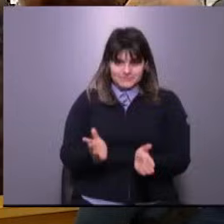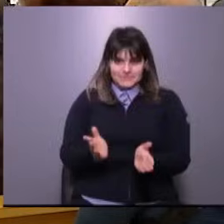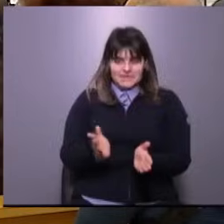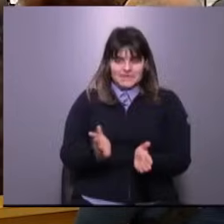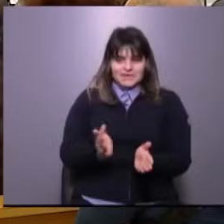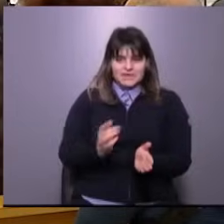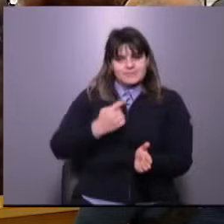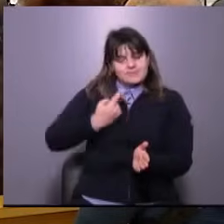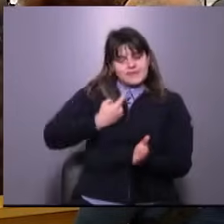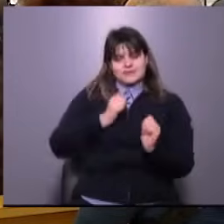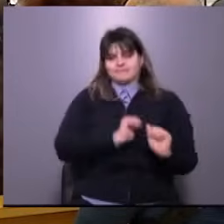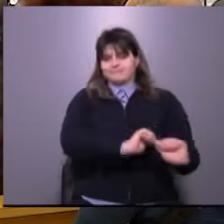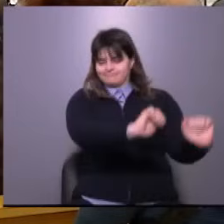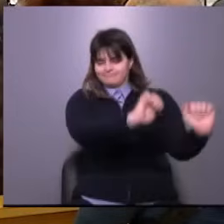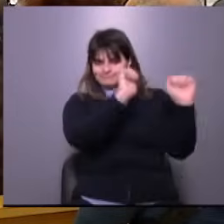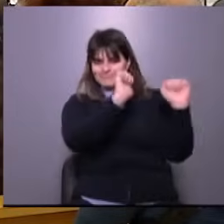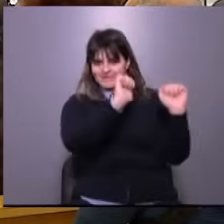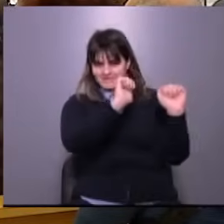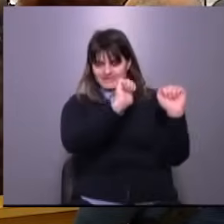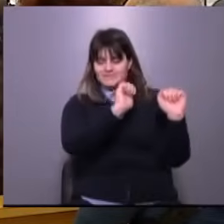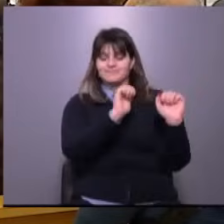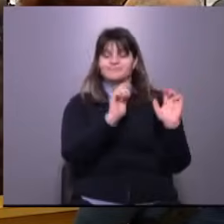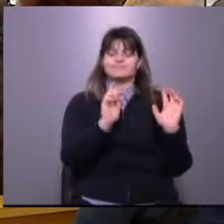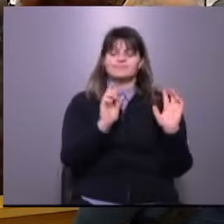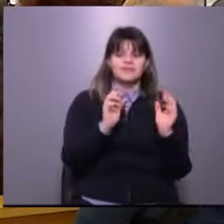na nossa vida.